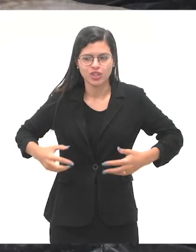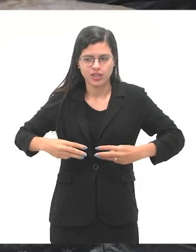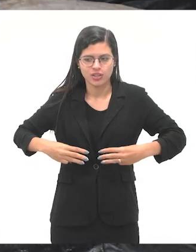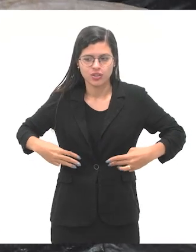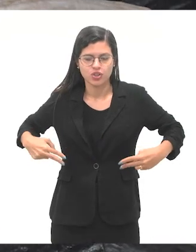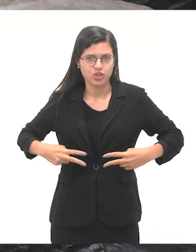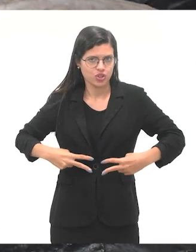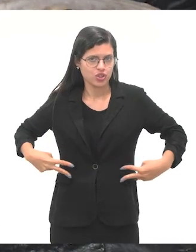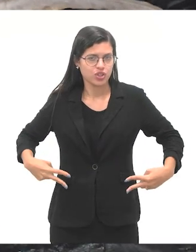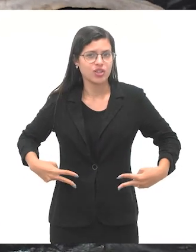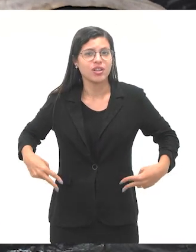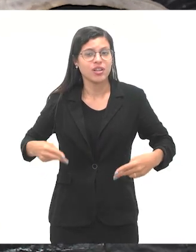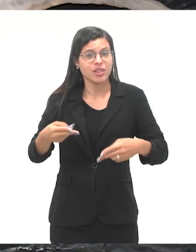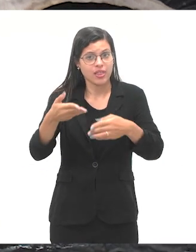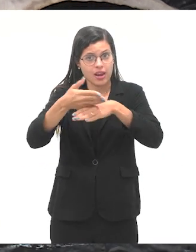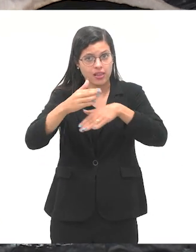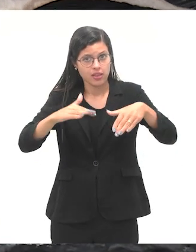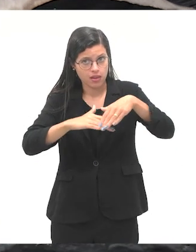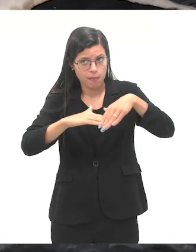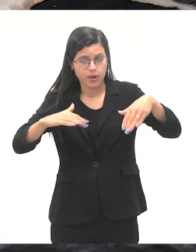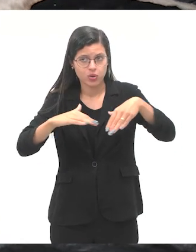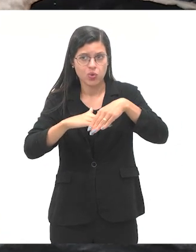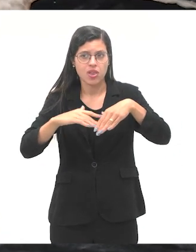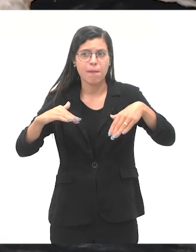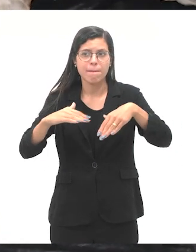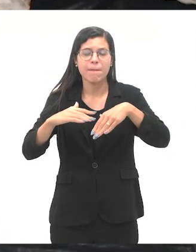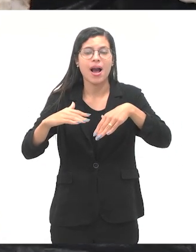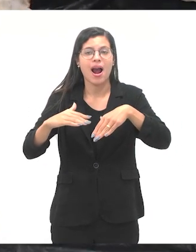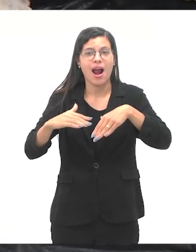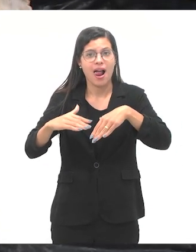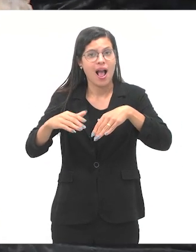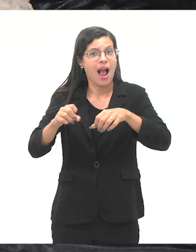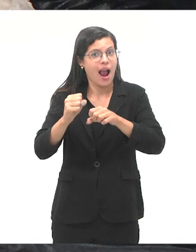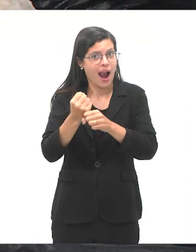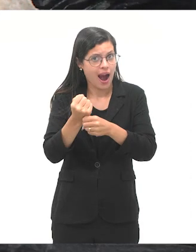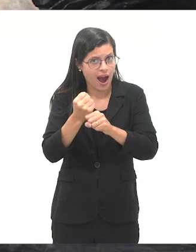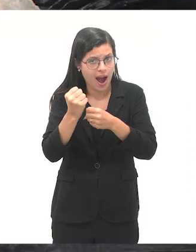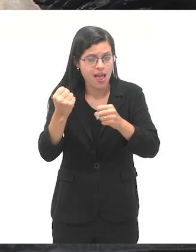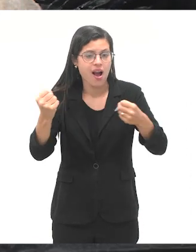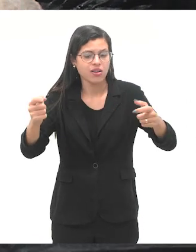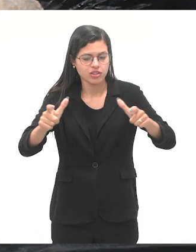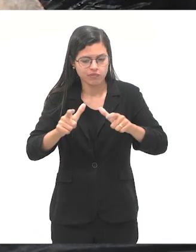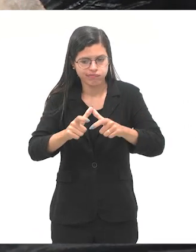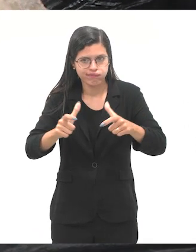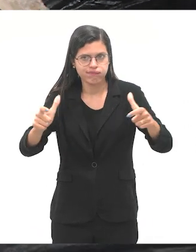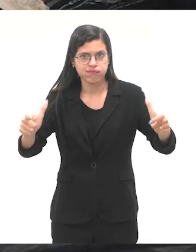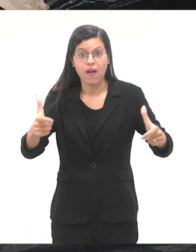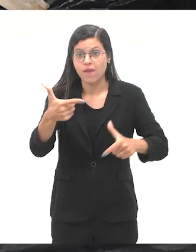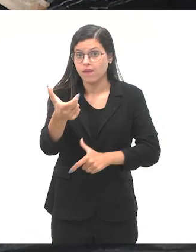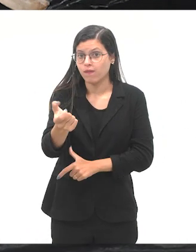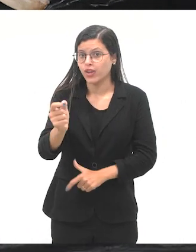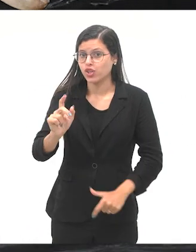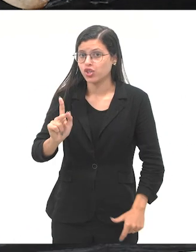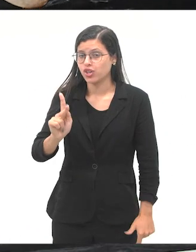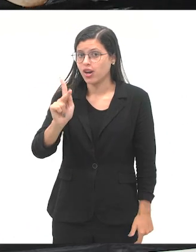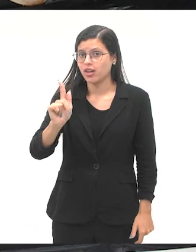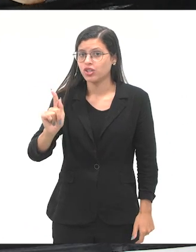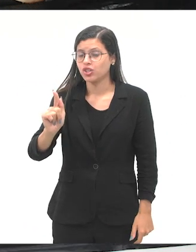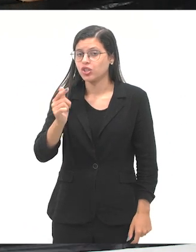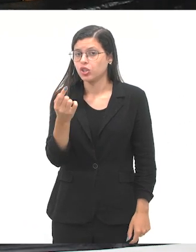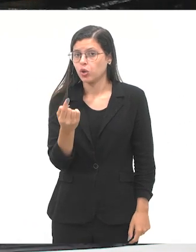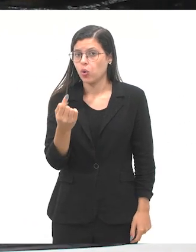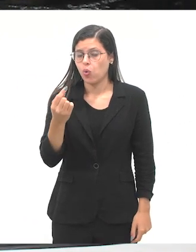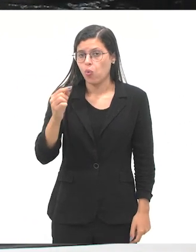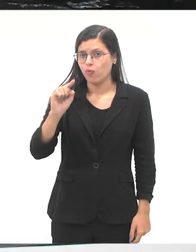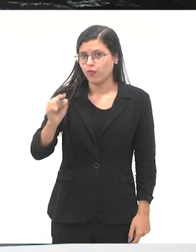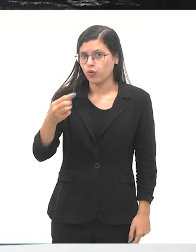aqui na entrada da Baía de Guanabara, um bicho relativamente grande, tinha um pouco mais de 20 quilos, 1,30